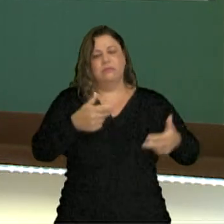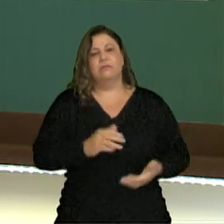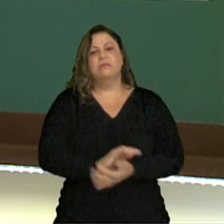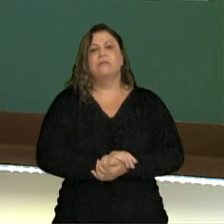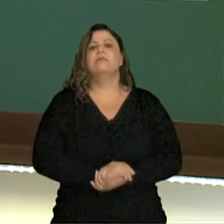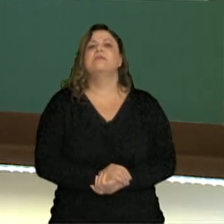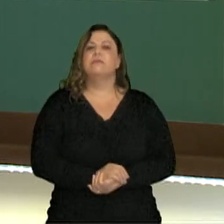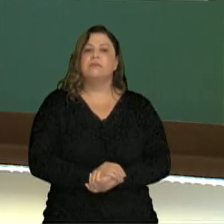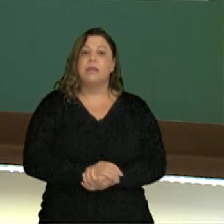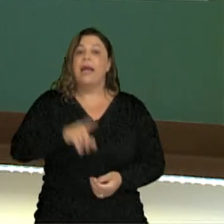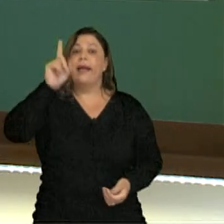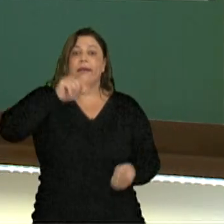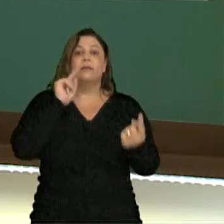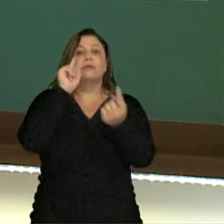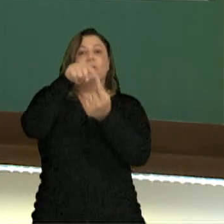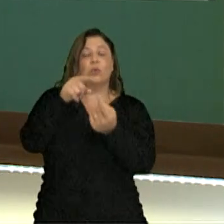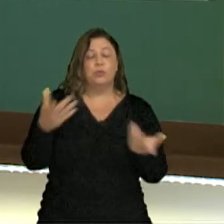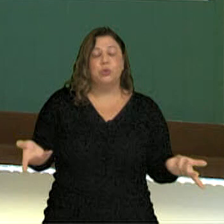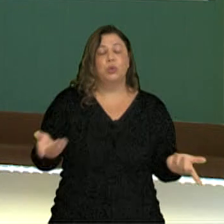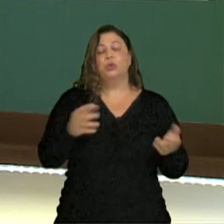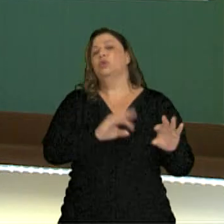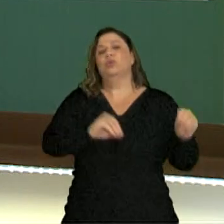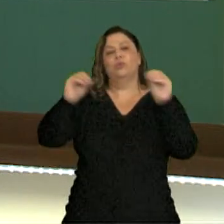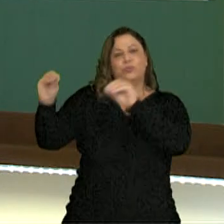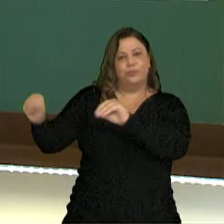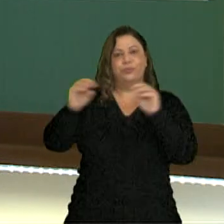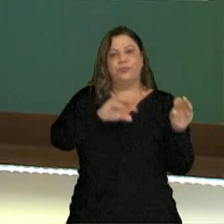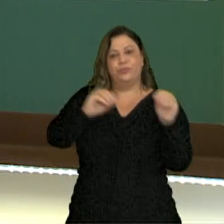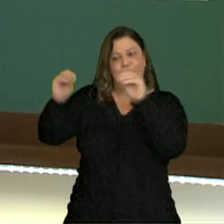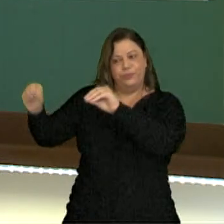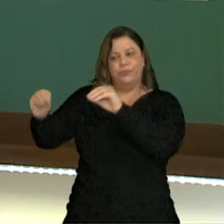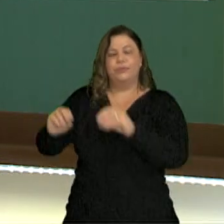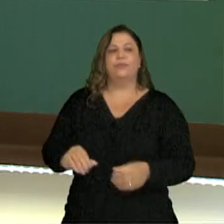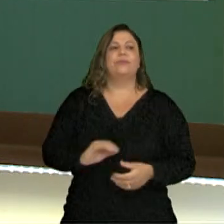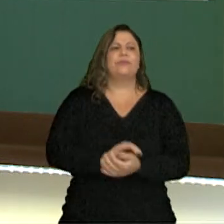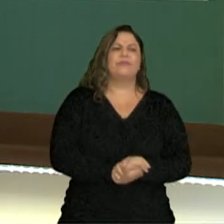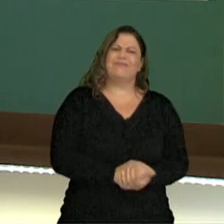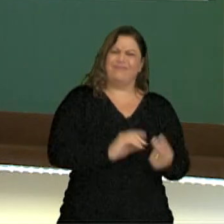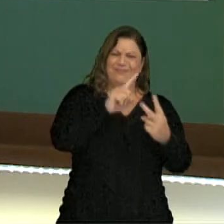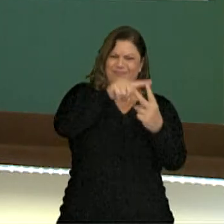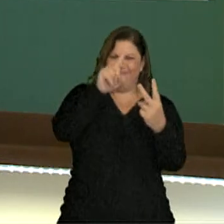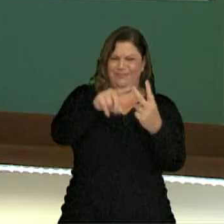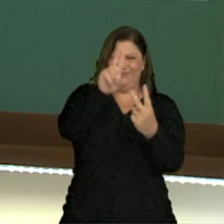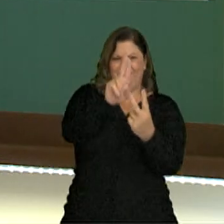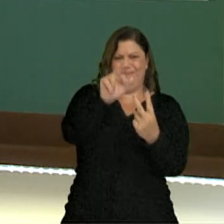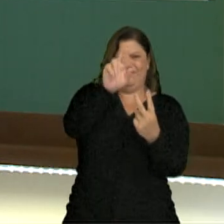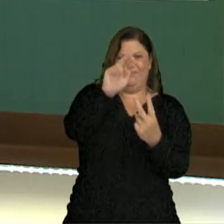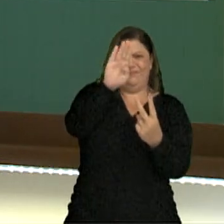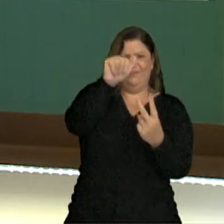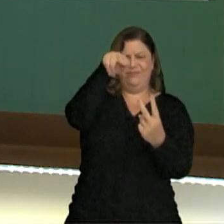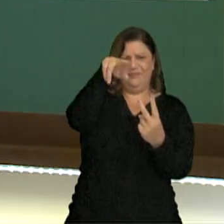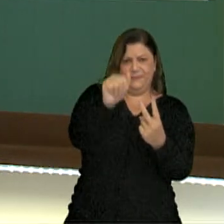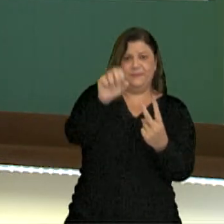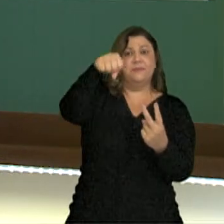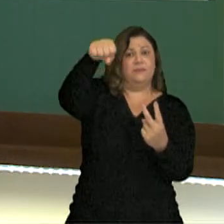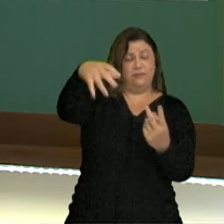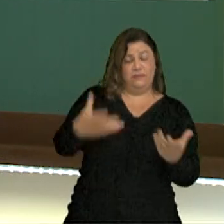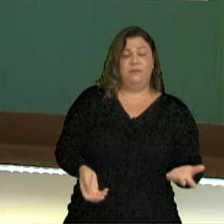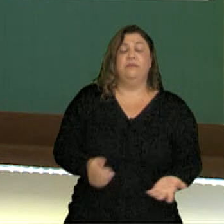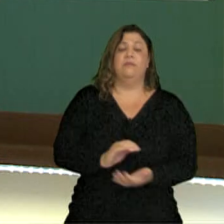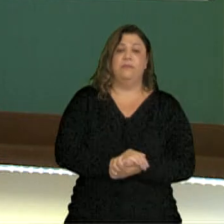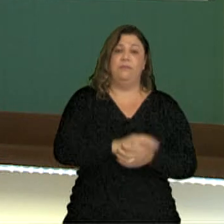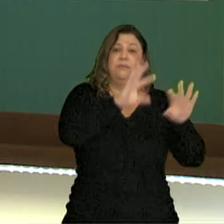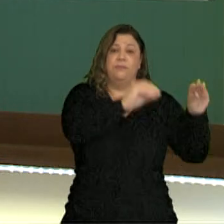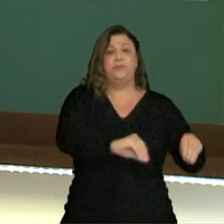condomínios. Esse é o objetivo da migração urbana. Professora, é 2 vezes urbana? Sim, porque você sai de